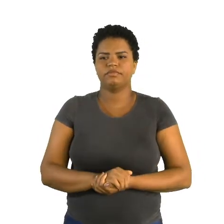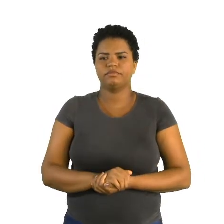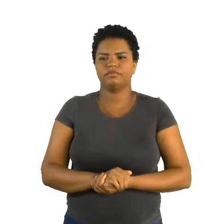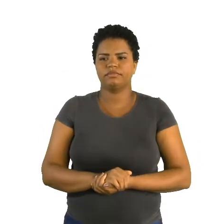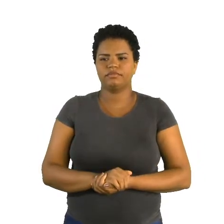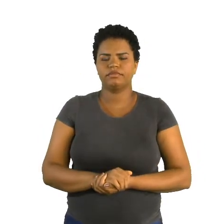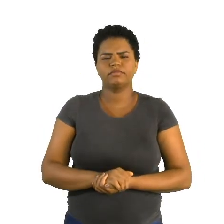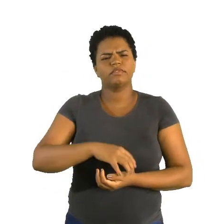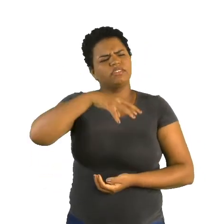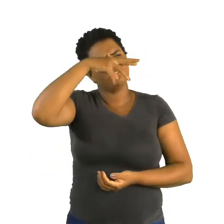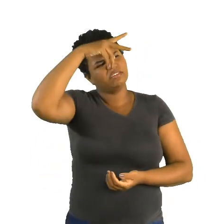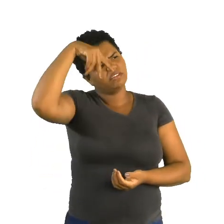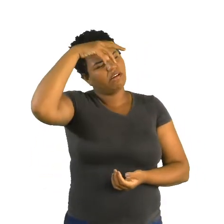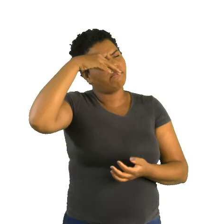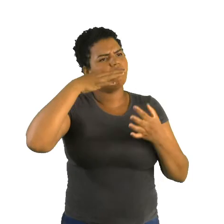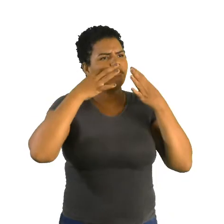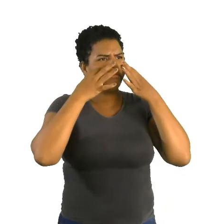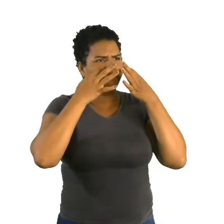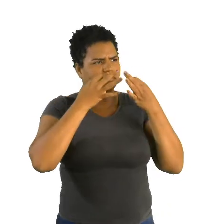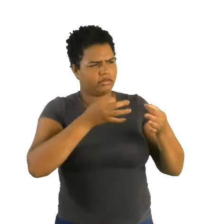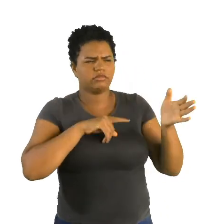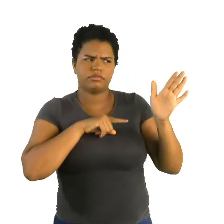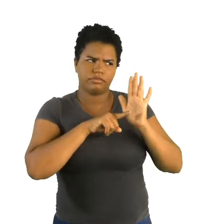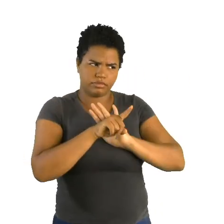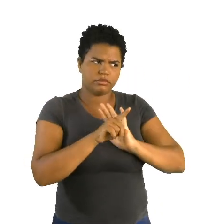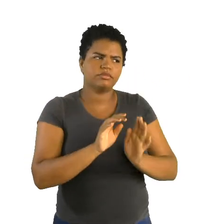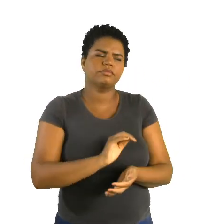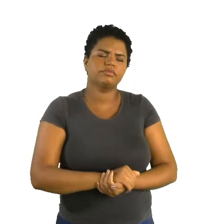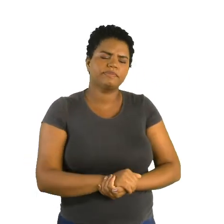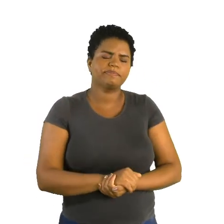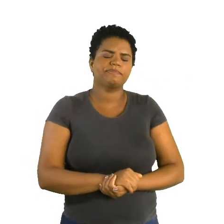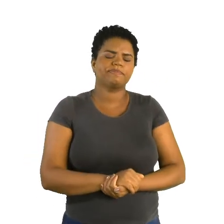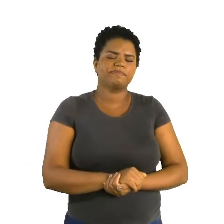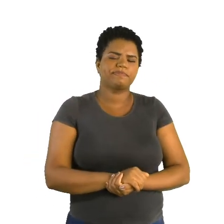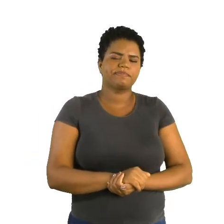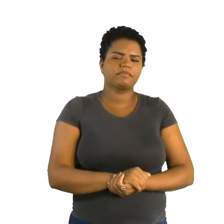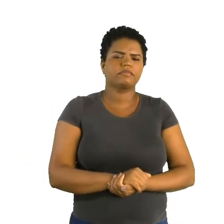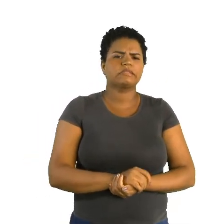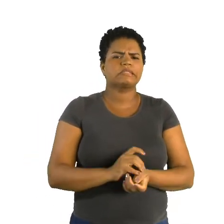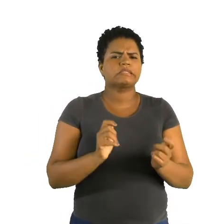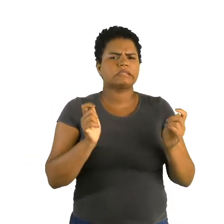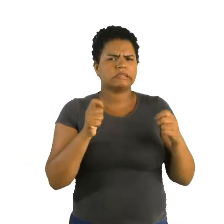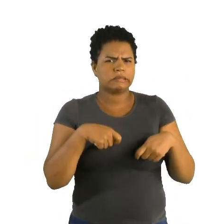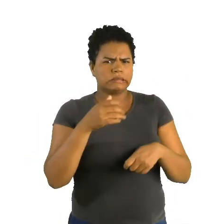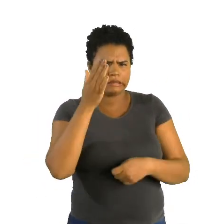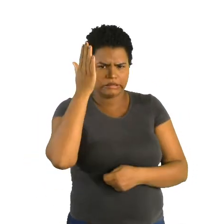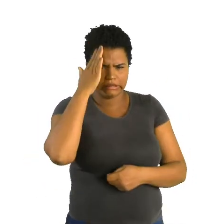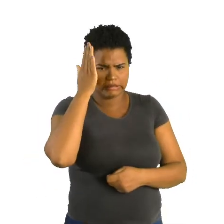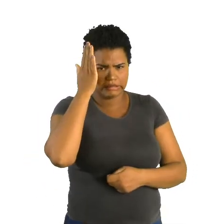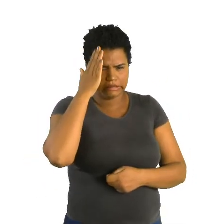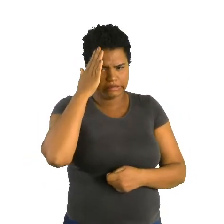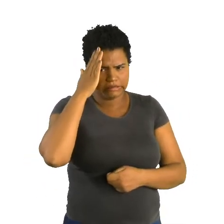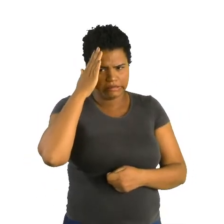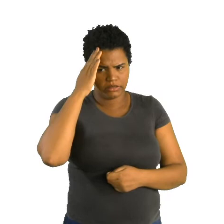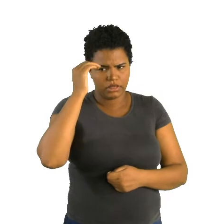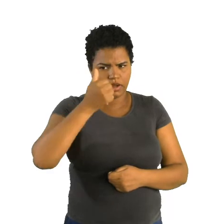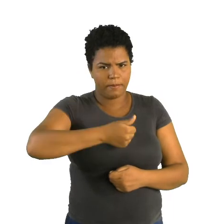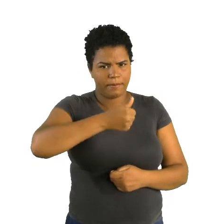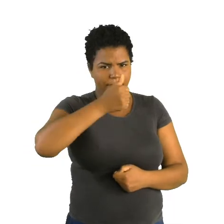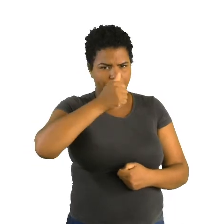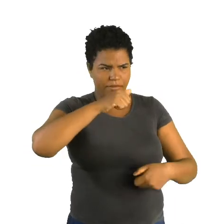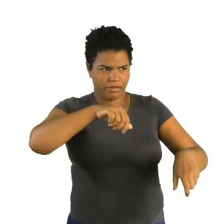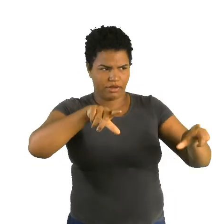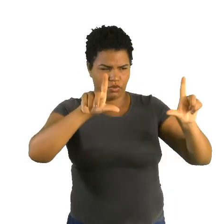Fava, preste atenção nessa pergunta. Há como saber quem no primeiro quadrinho chama